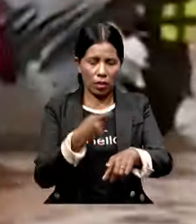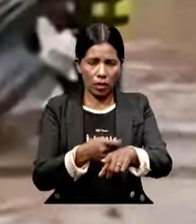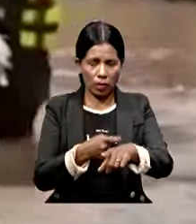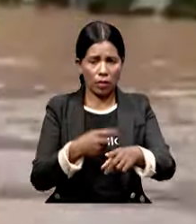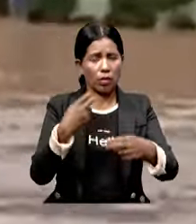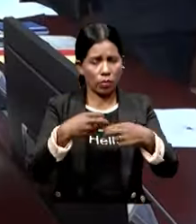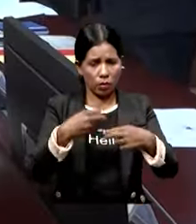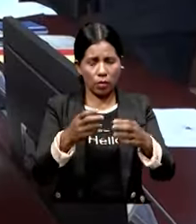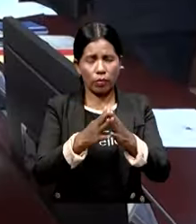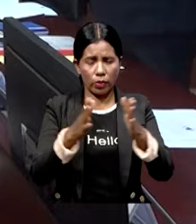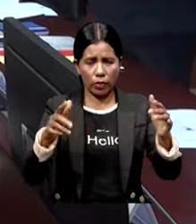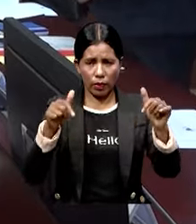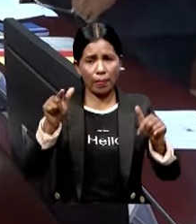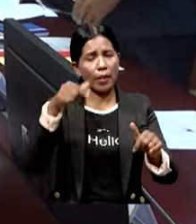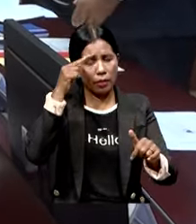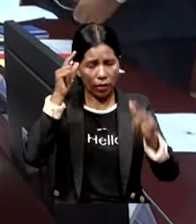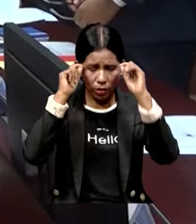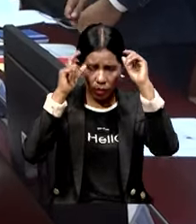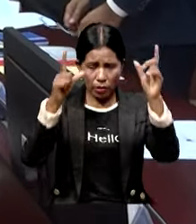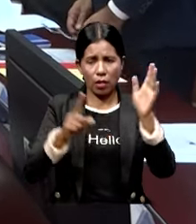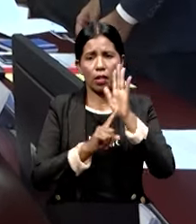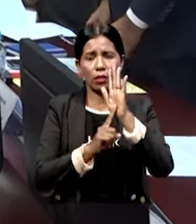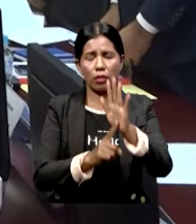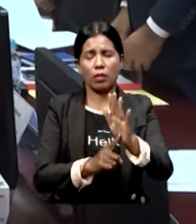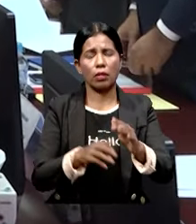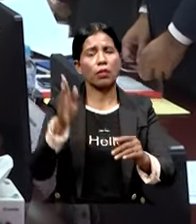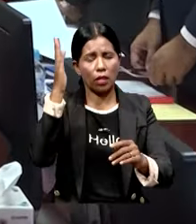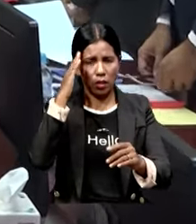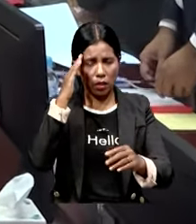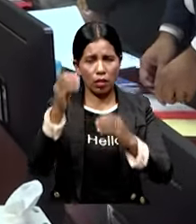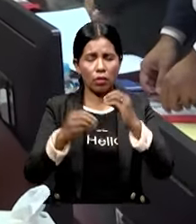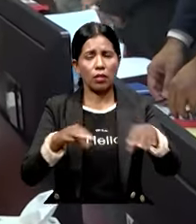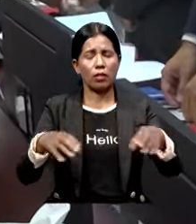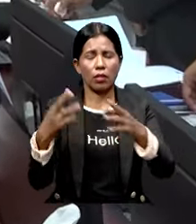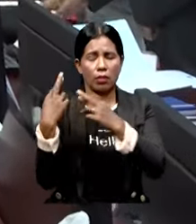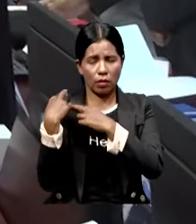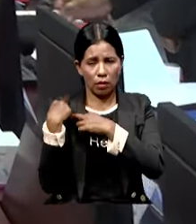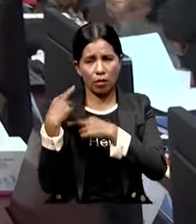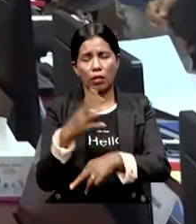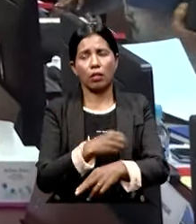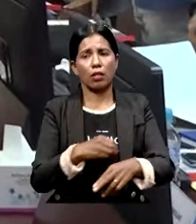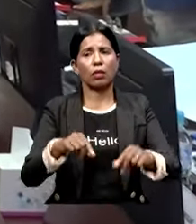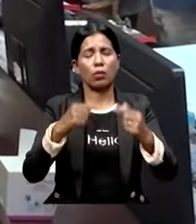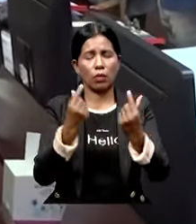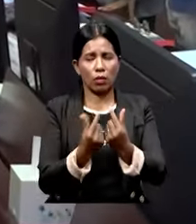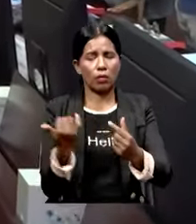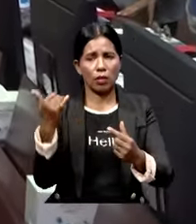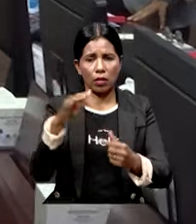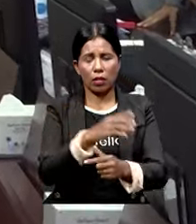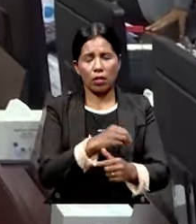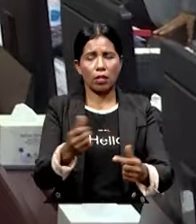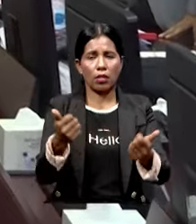susar bot e né. O governo Timor-Leste mostra expressa nia reconhecimento bacanar crucial na equipa resgate Sira,